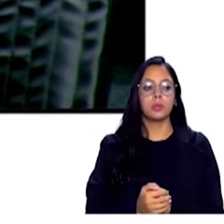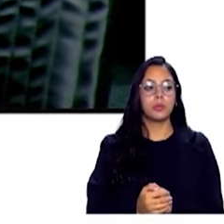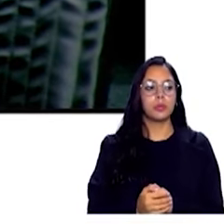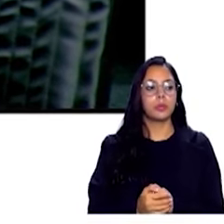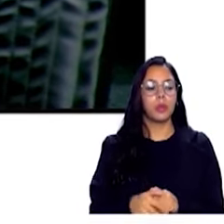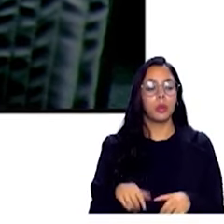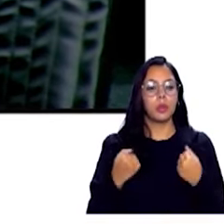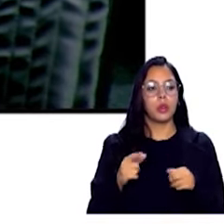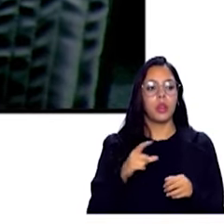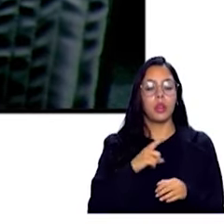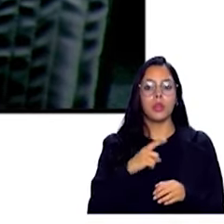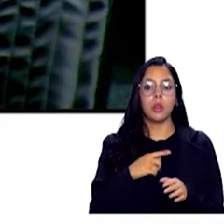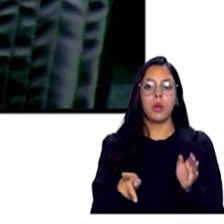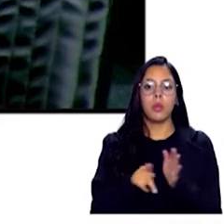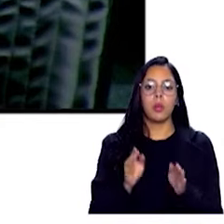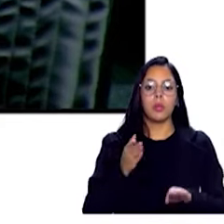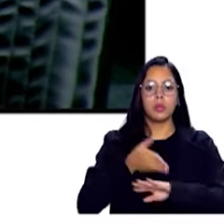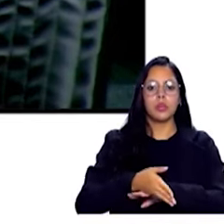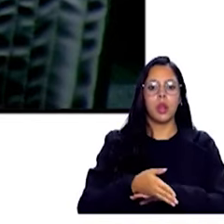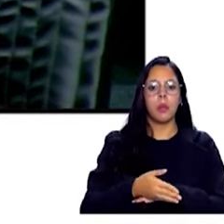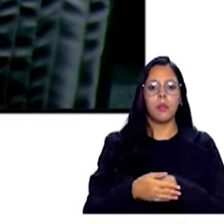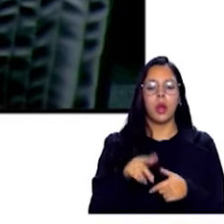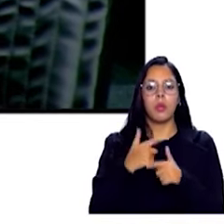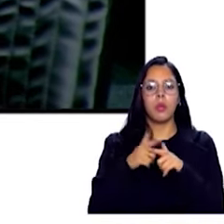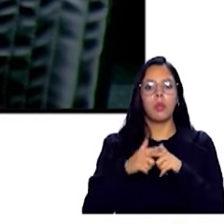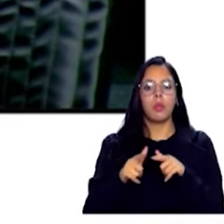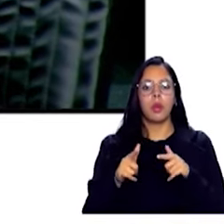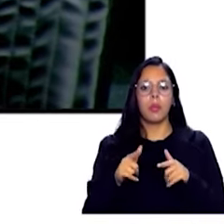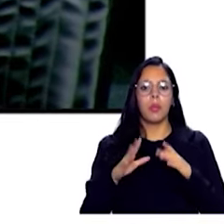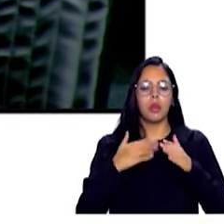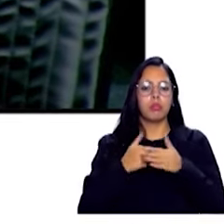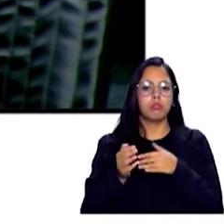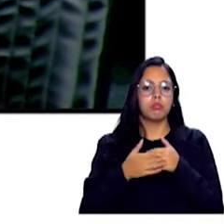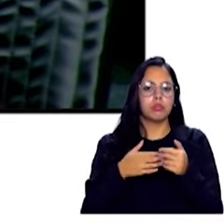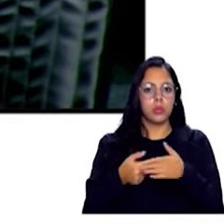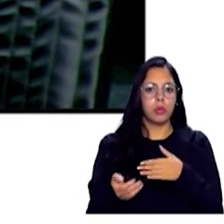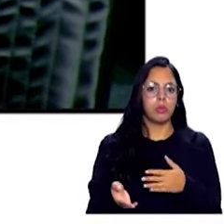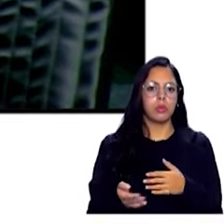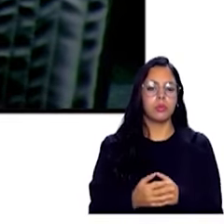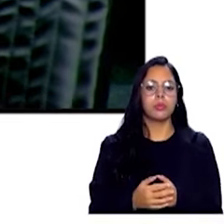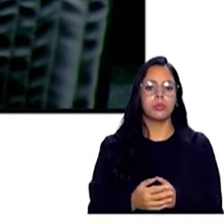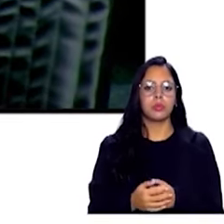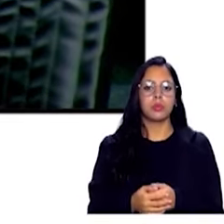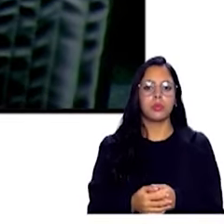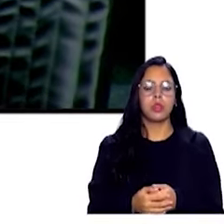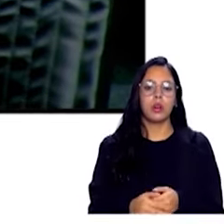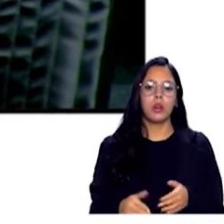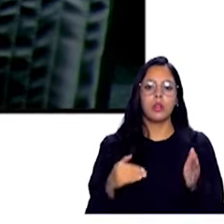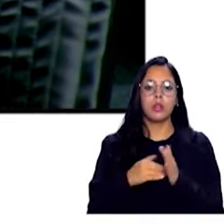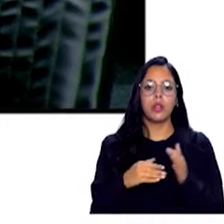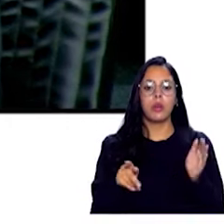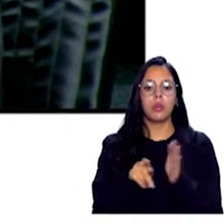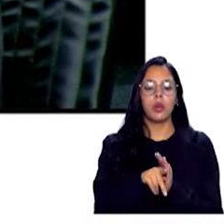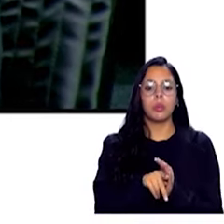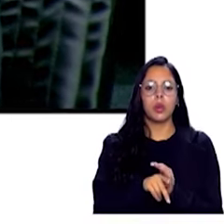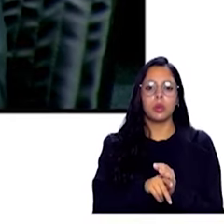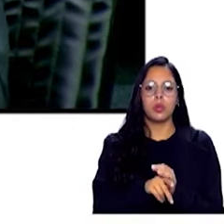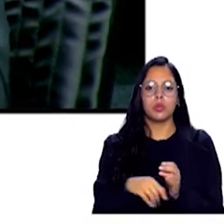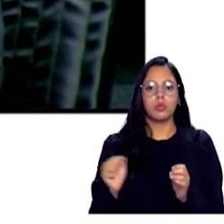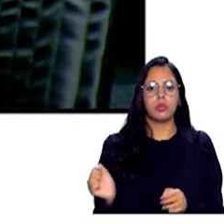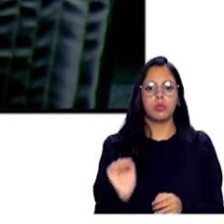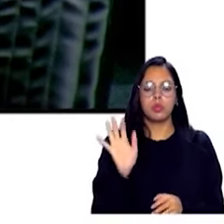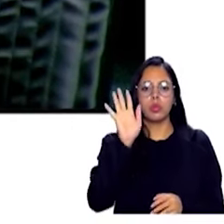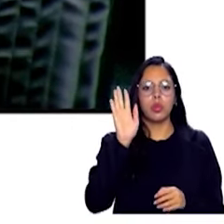amplo para qualquer tipo de problema de qualquer tipo de conflito até pela sua pelo seu alto custo até pela